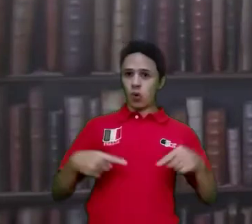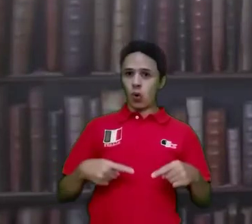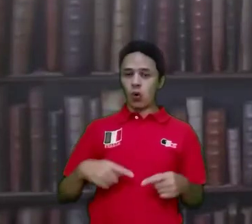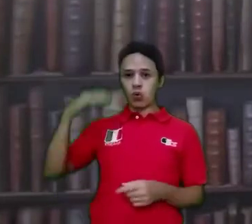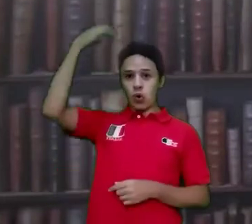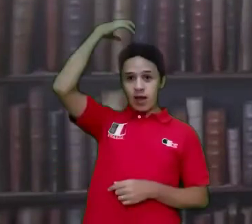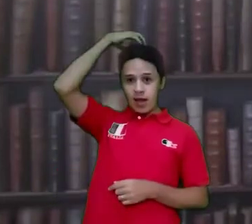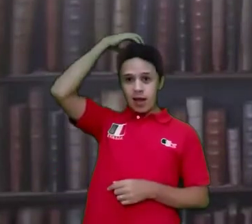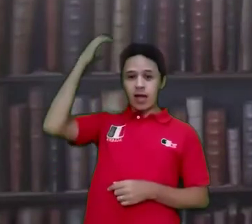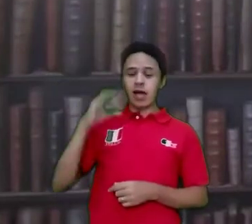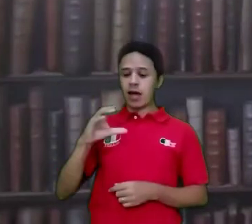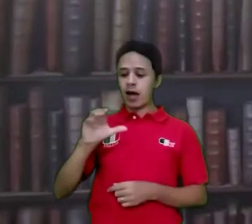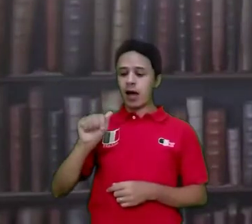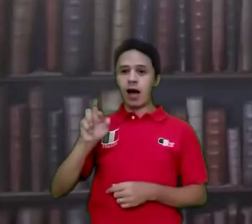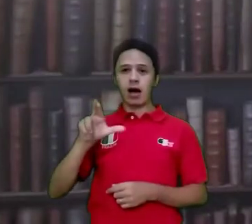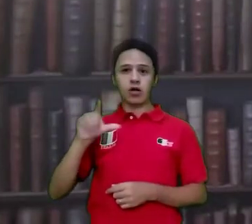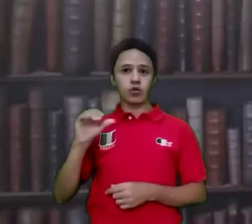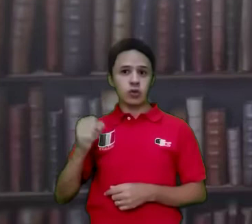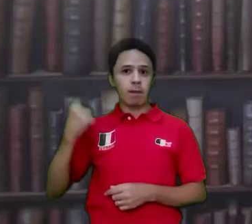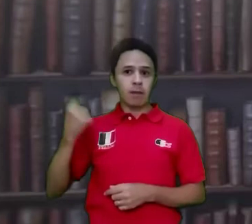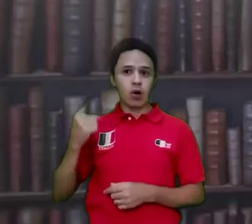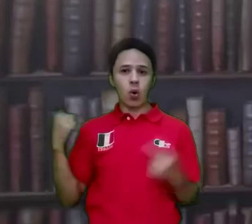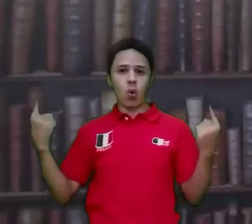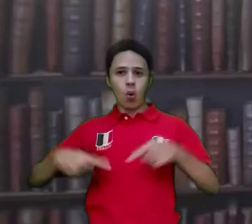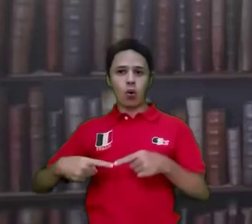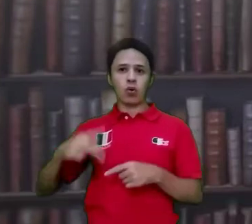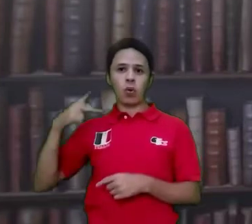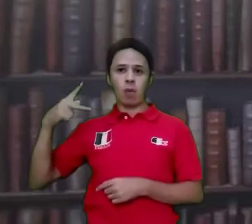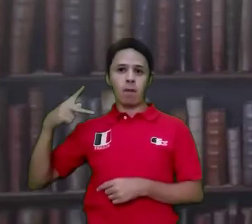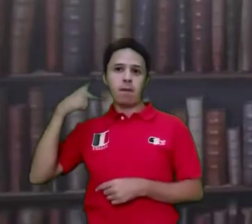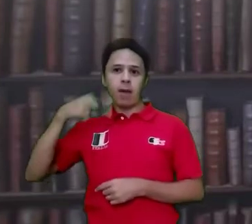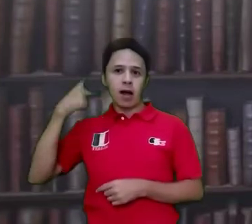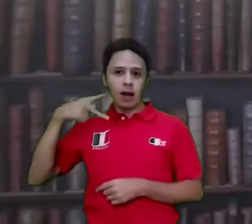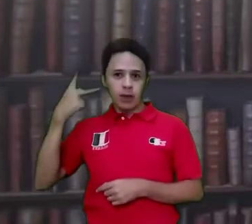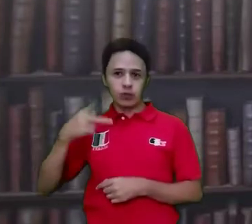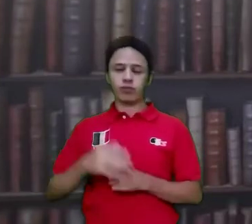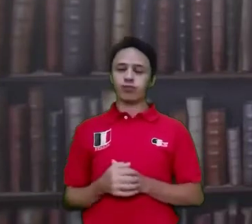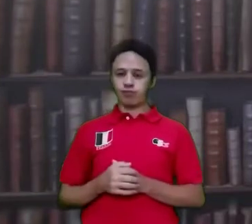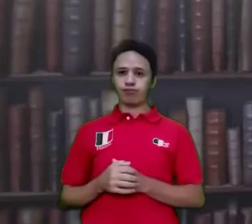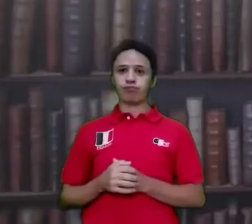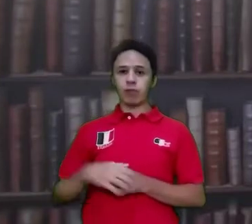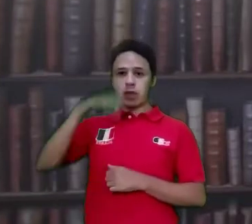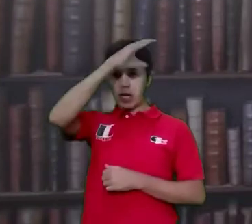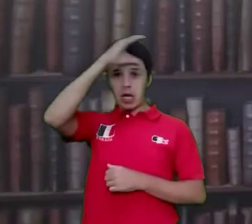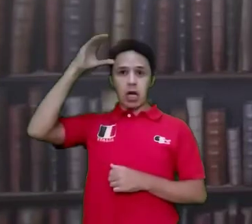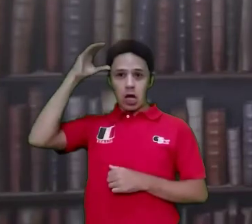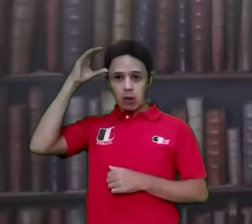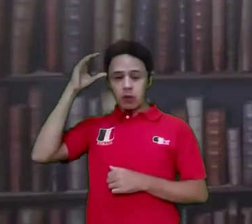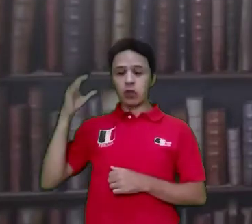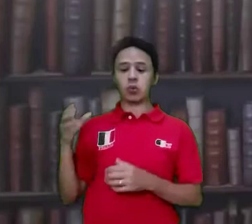Carlos I e o parlamento. A Câmara dos Comuns declarou guerra ao